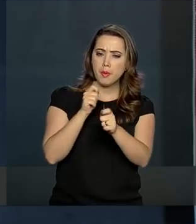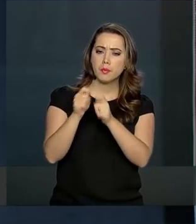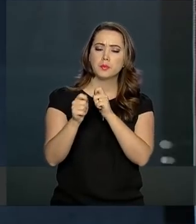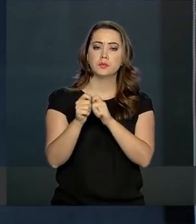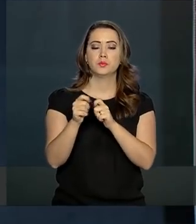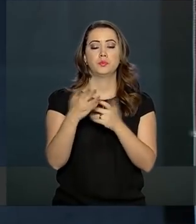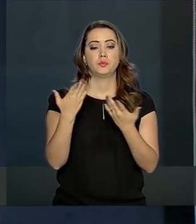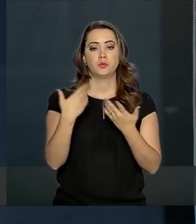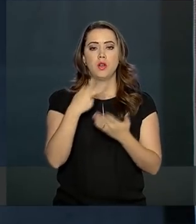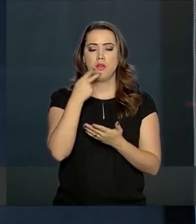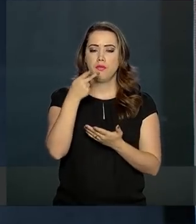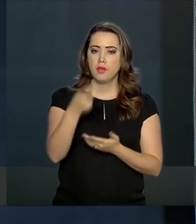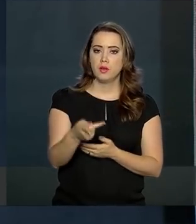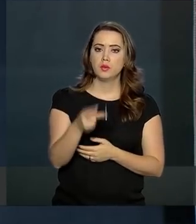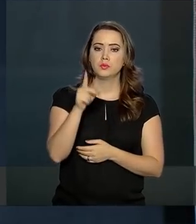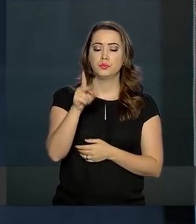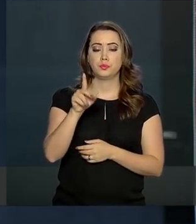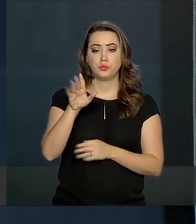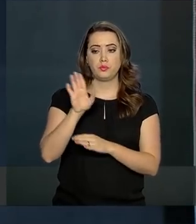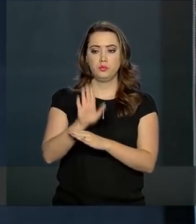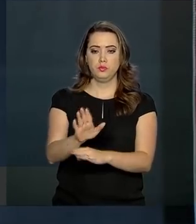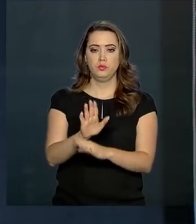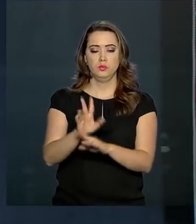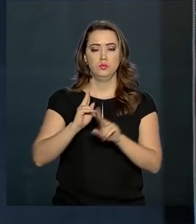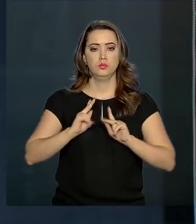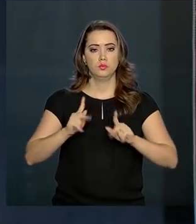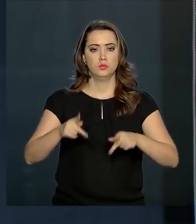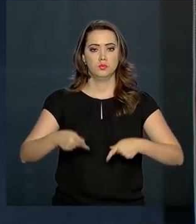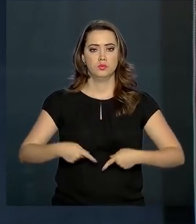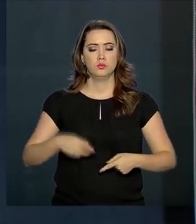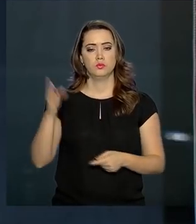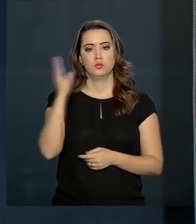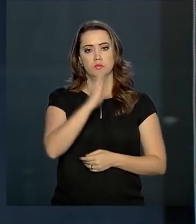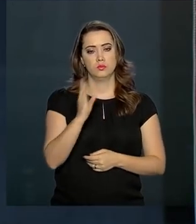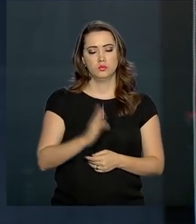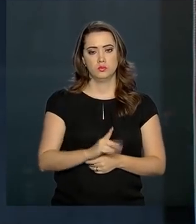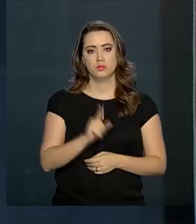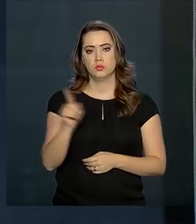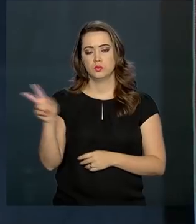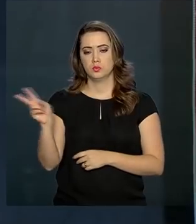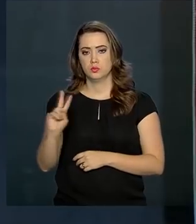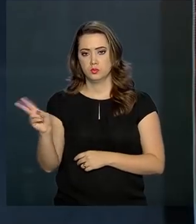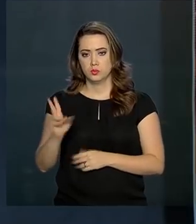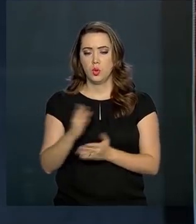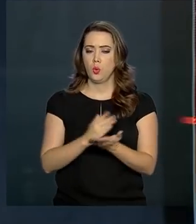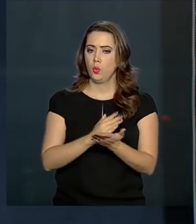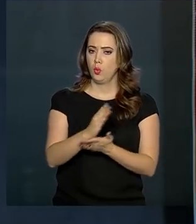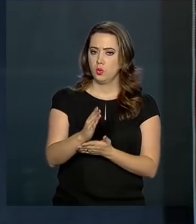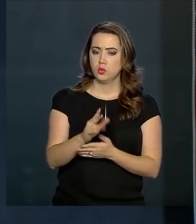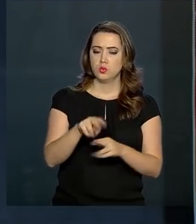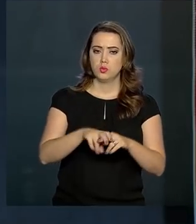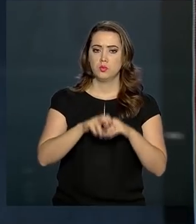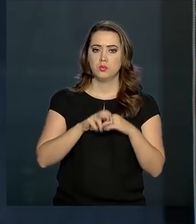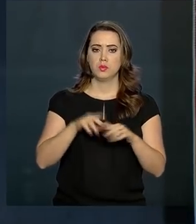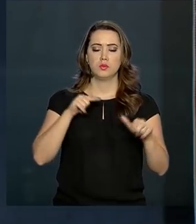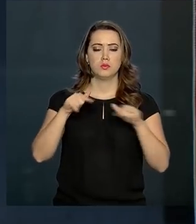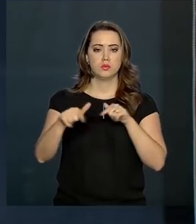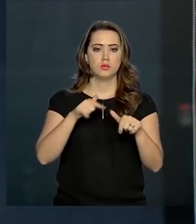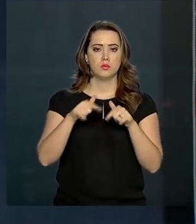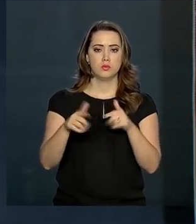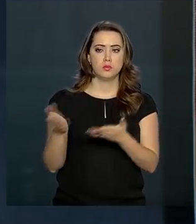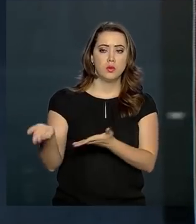Rego Barros, ele afirmou que a ajuda humanitária do Brasil à Venezuela continua por meio da